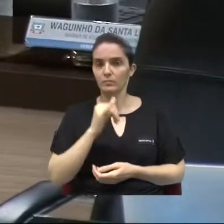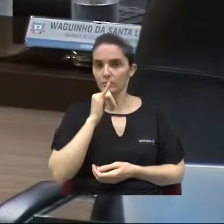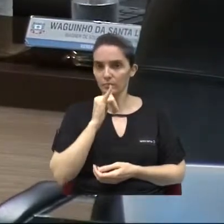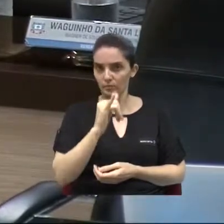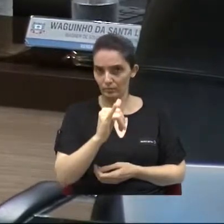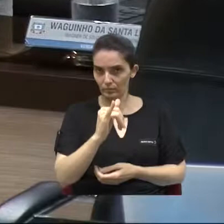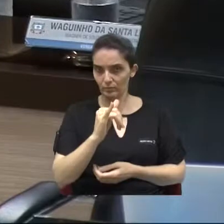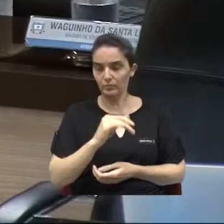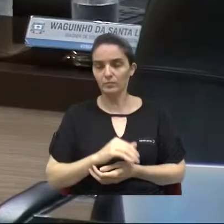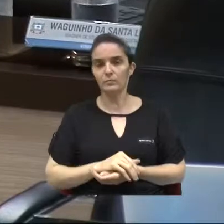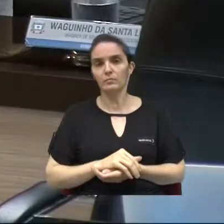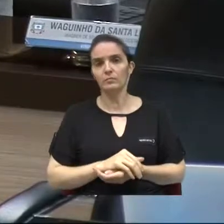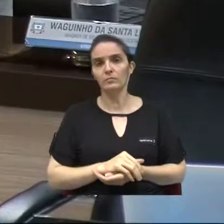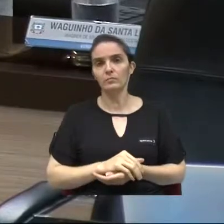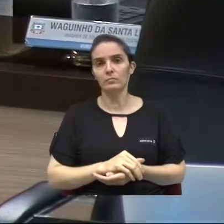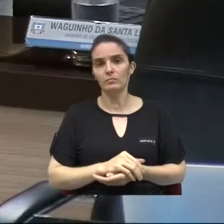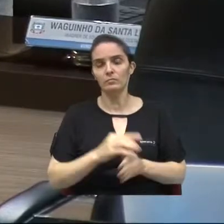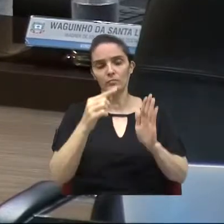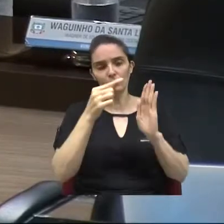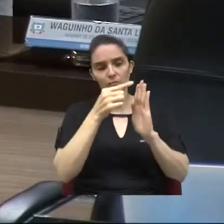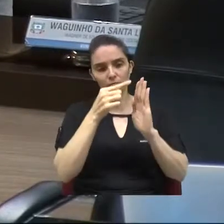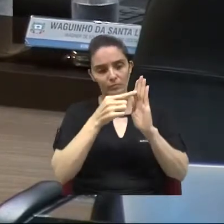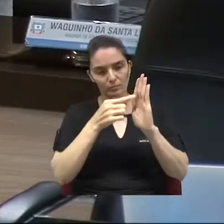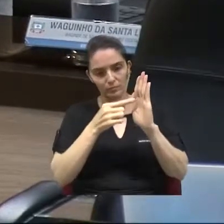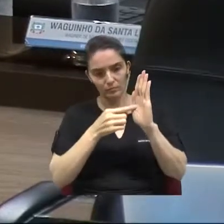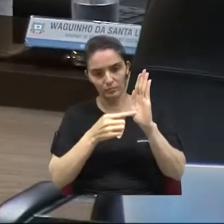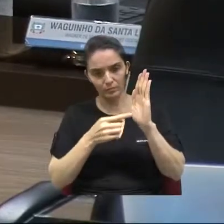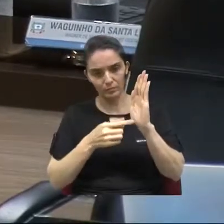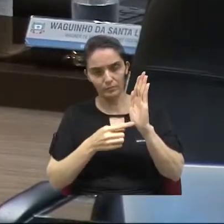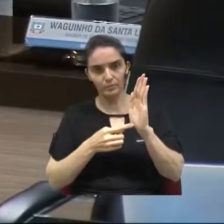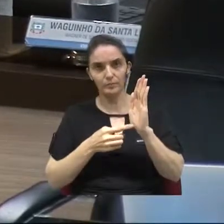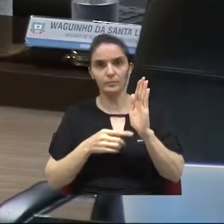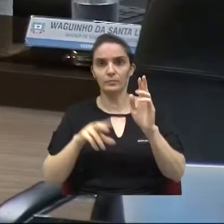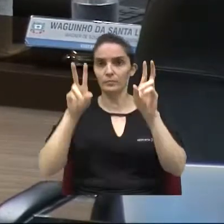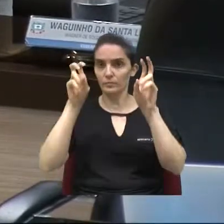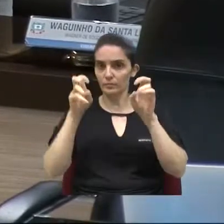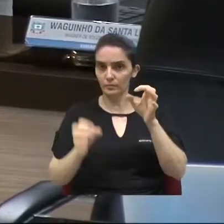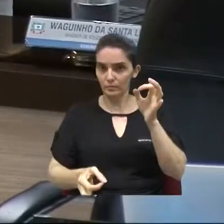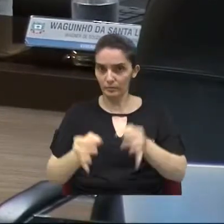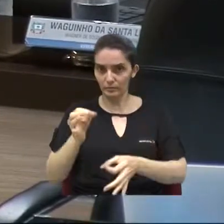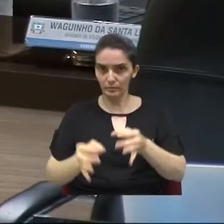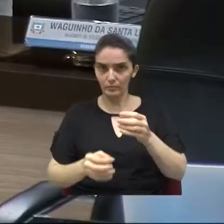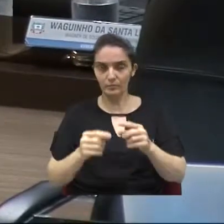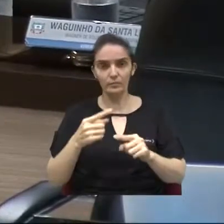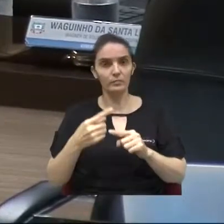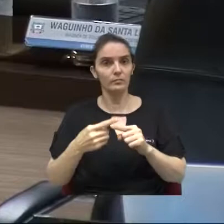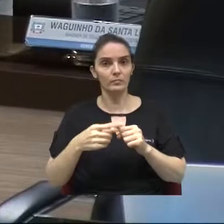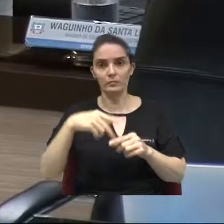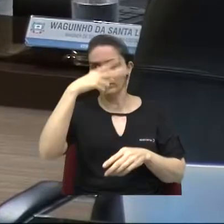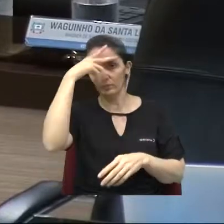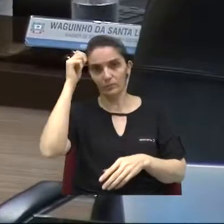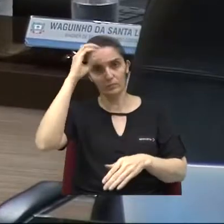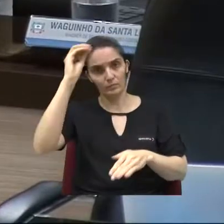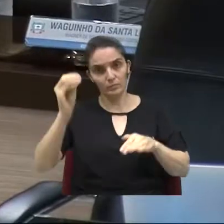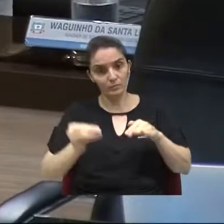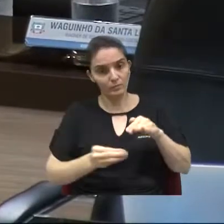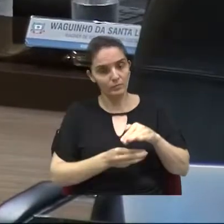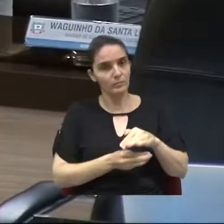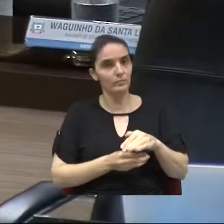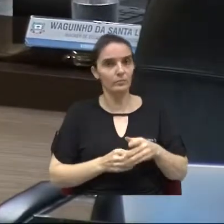pontos acerca dessa questão jurídica. Primeiro, que a intervenção ela não tem como